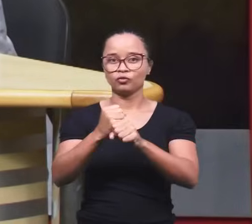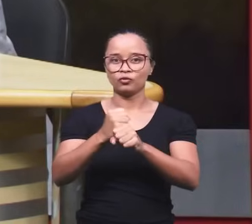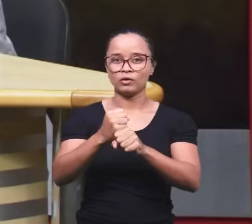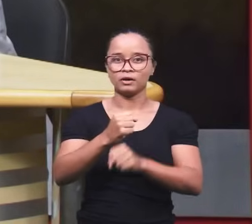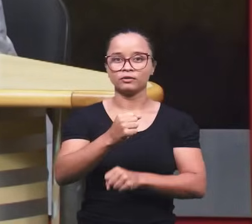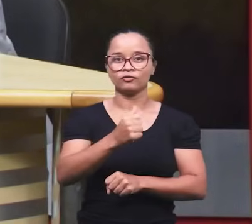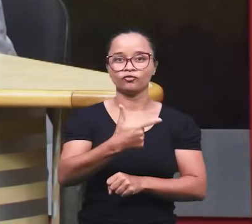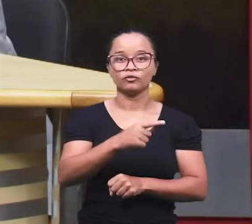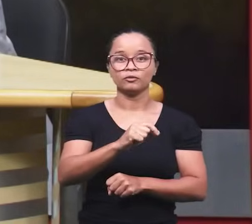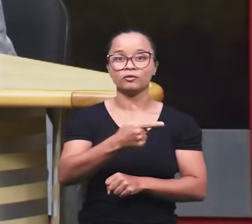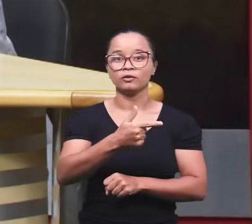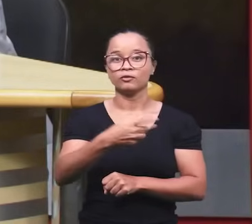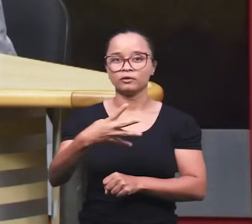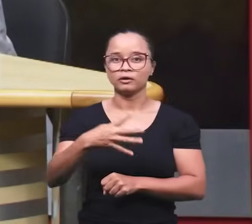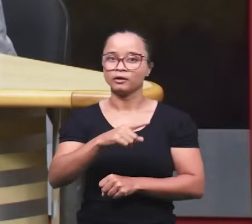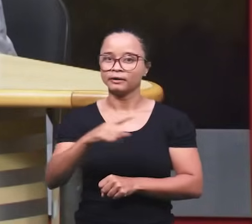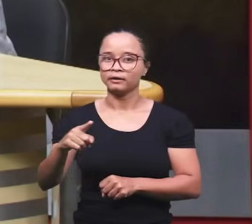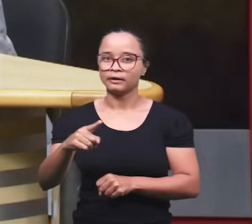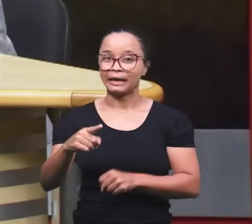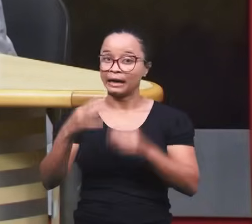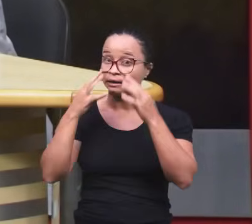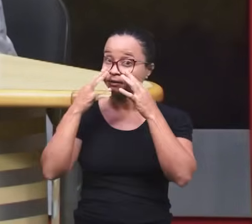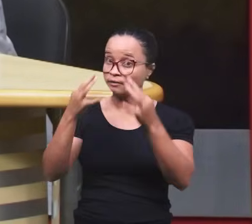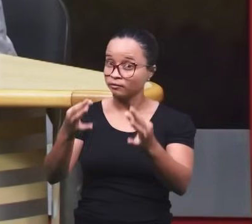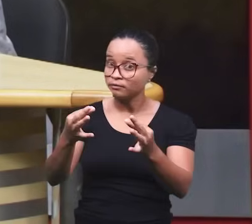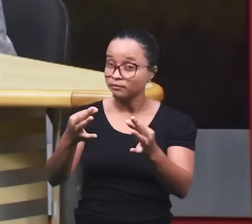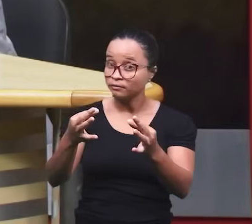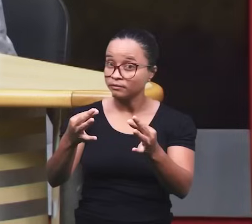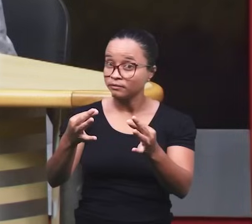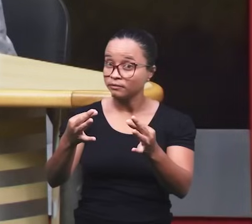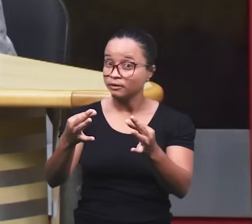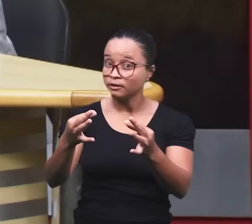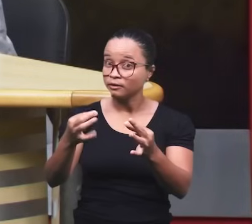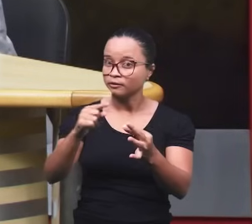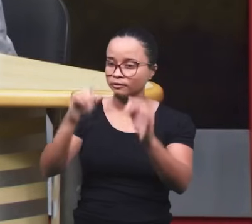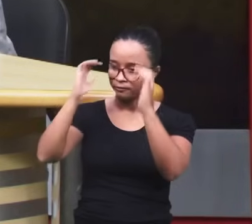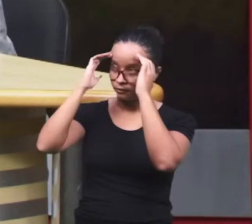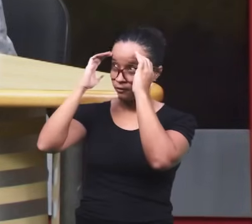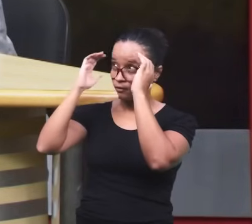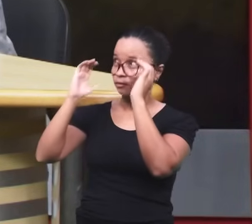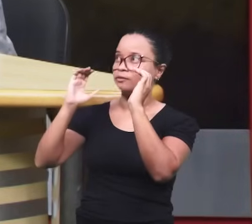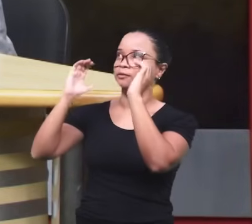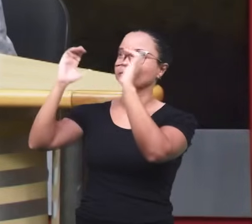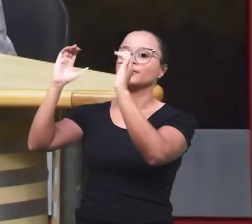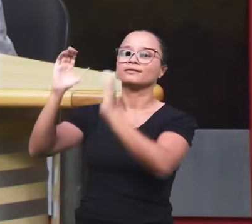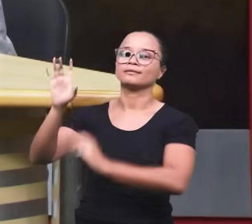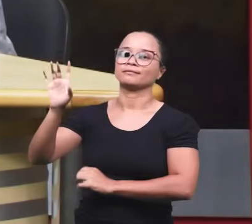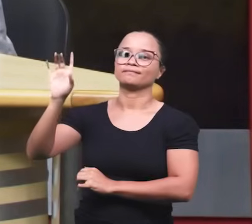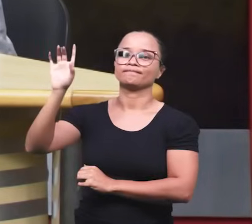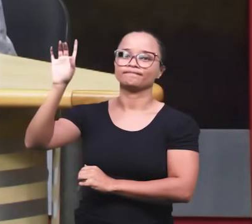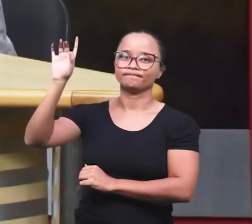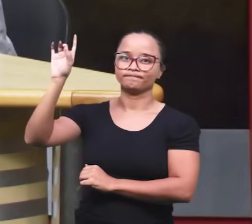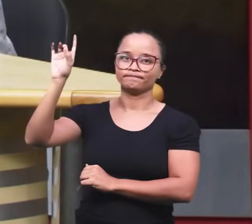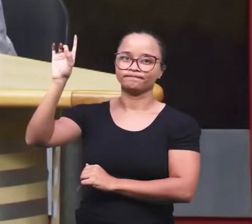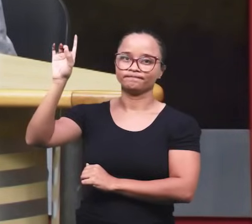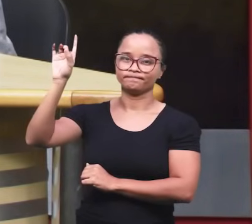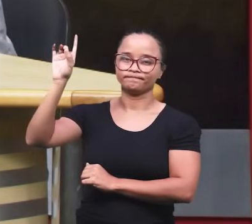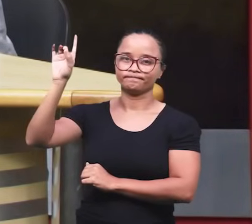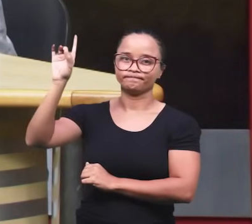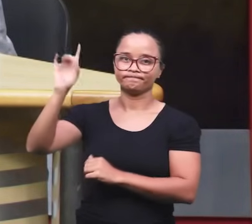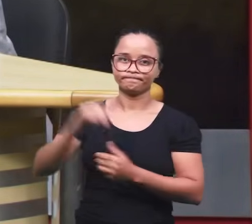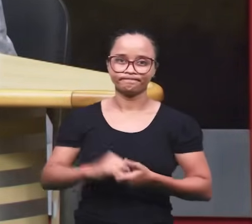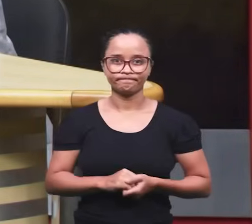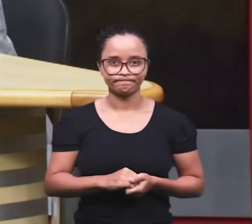deste ano Quem tem ouvidos para ouvir Ouça e e nós podemos Trazer isso para dentro da família